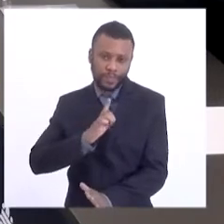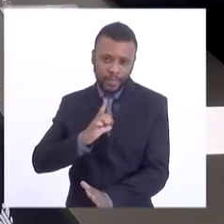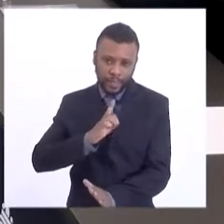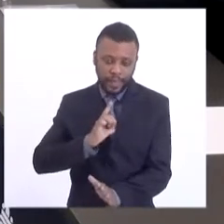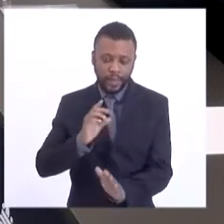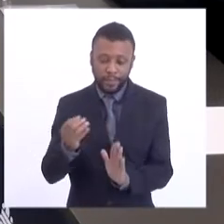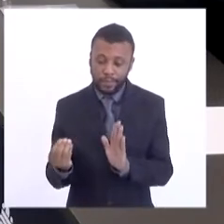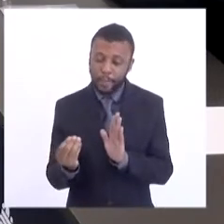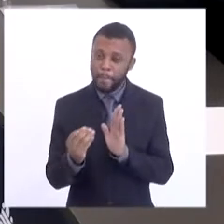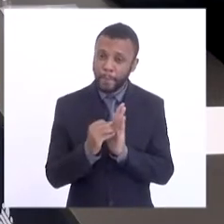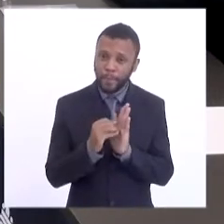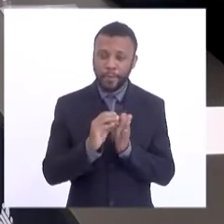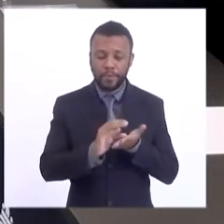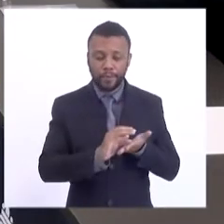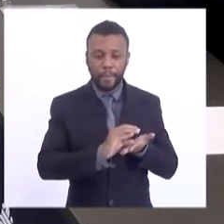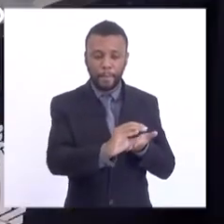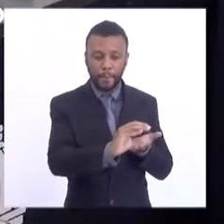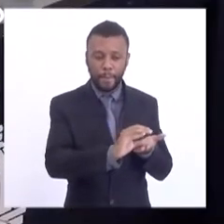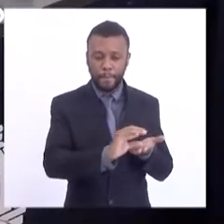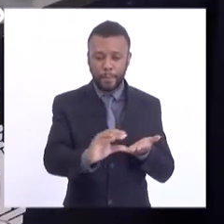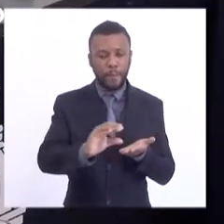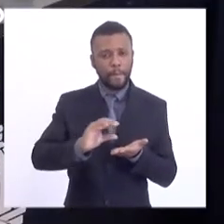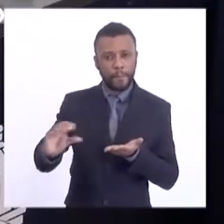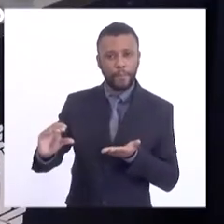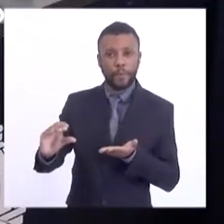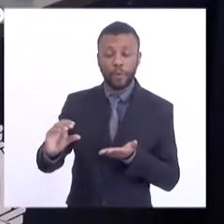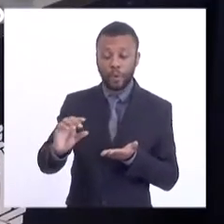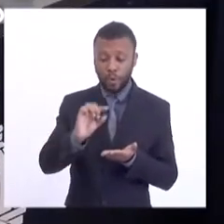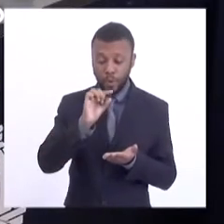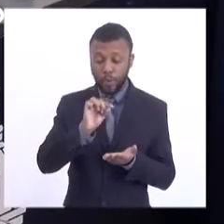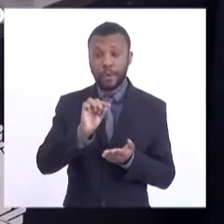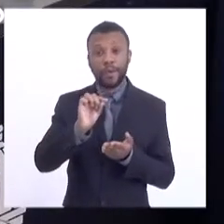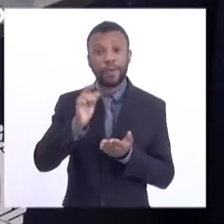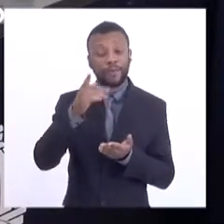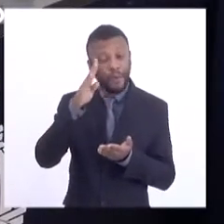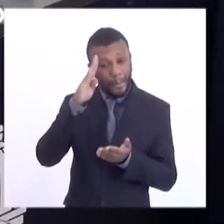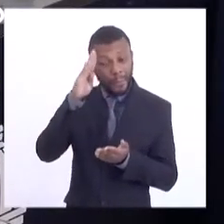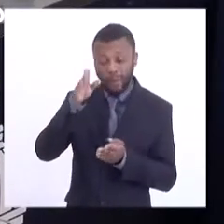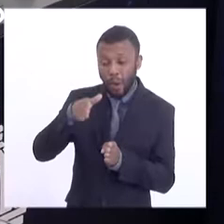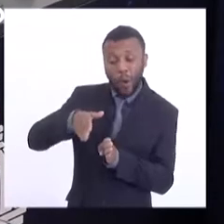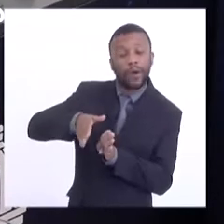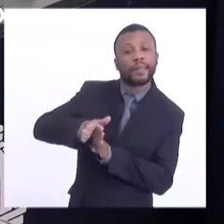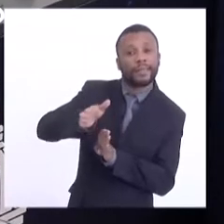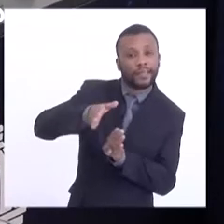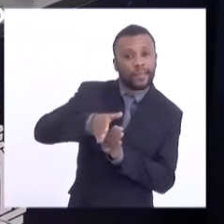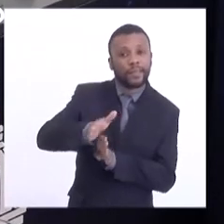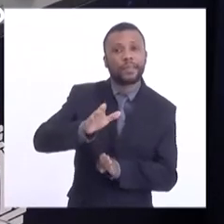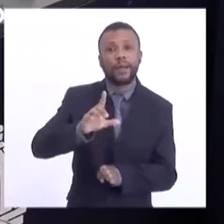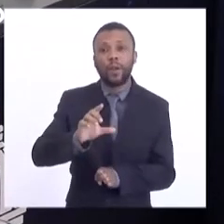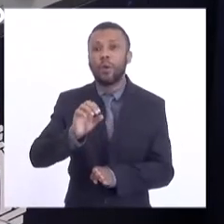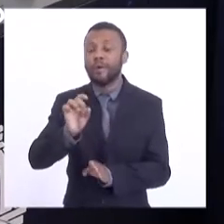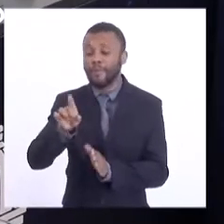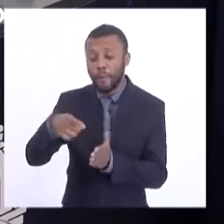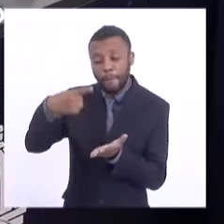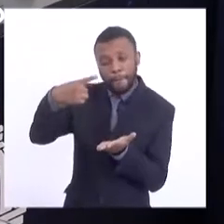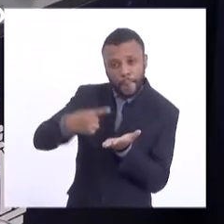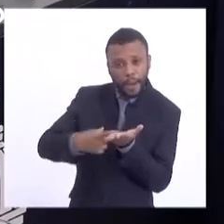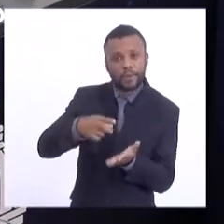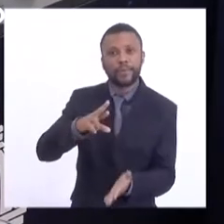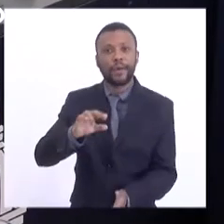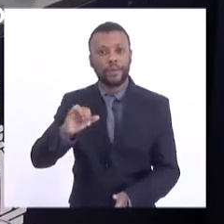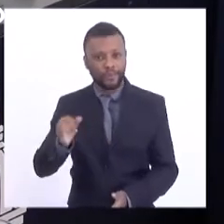destruídas acho o que novo terror os investimentos da lua foi o pacto RJ